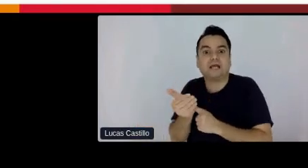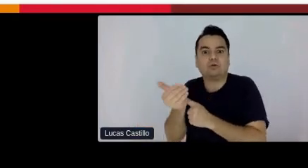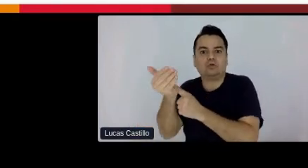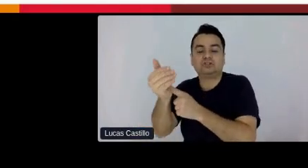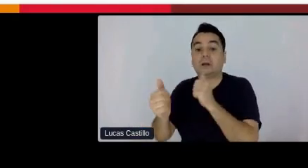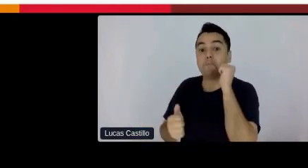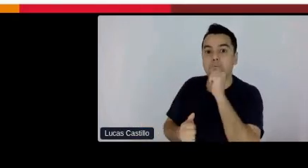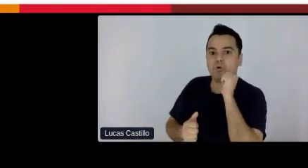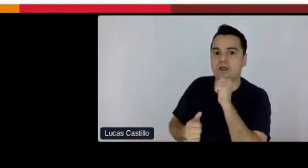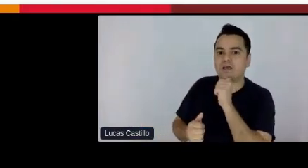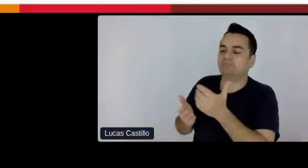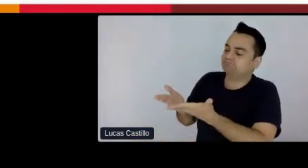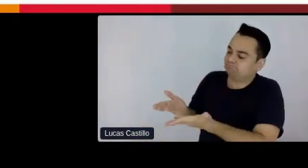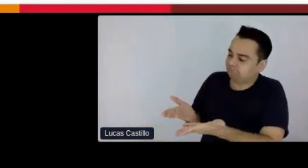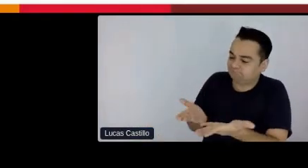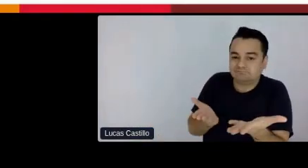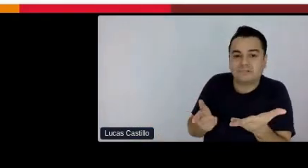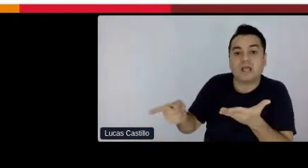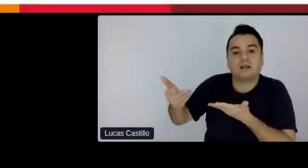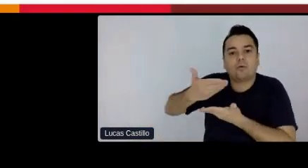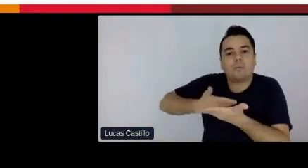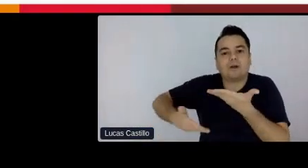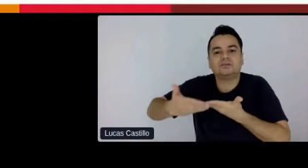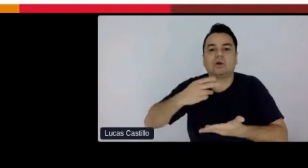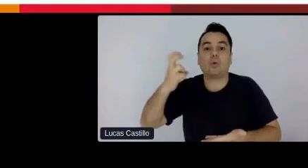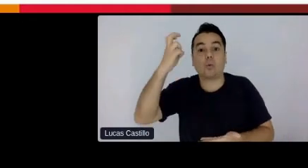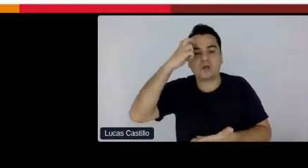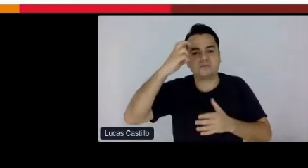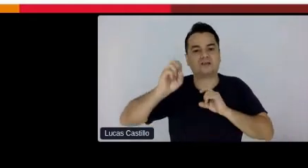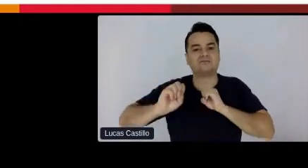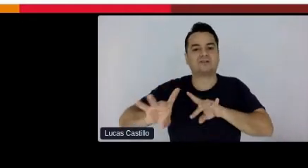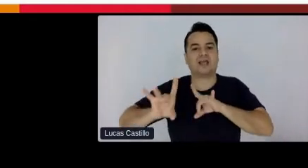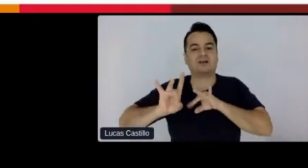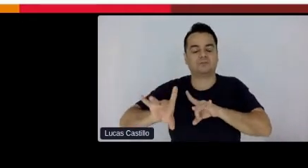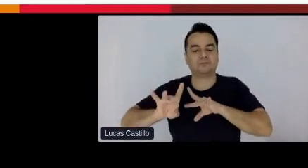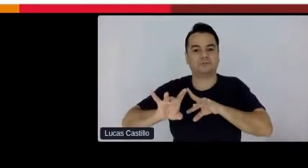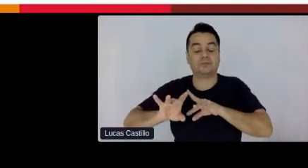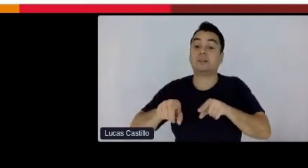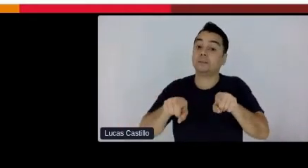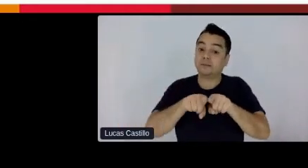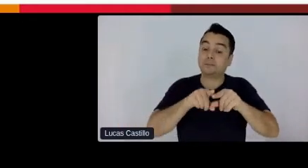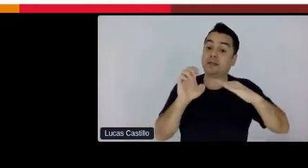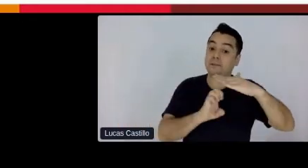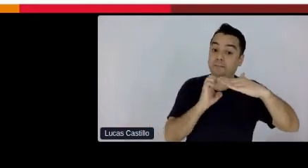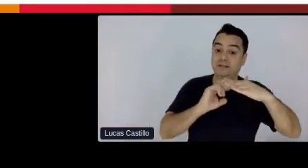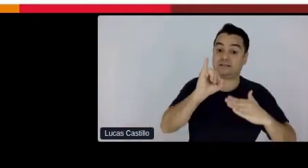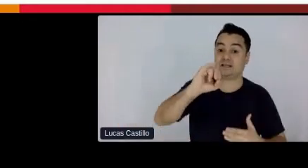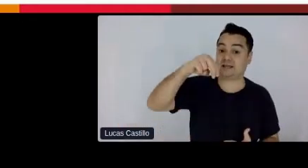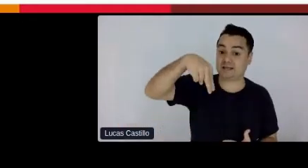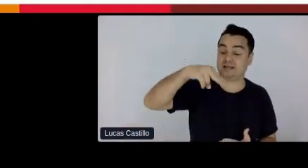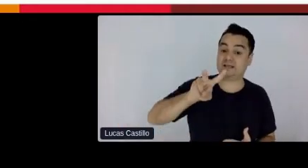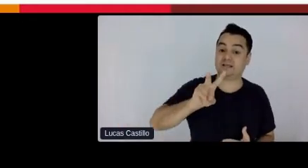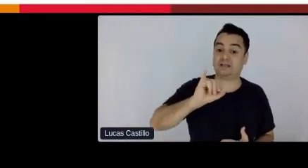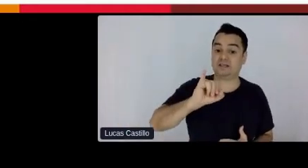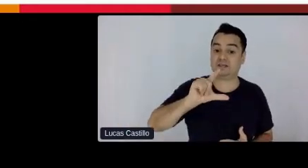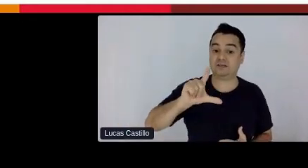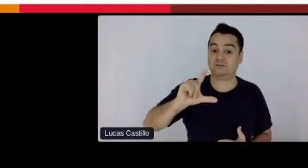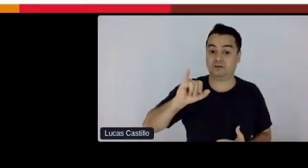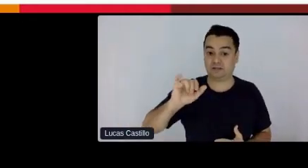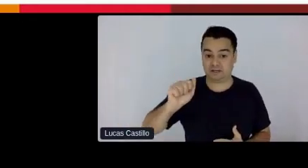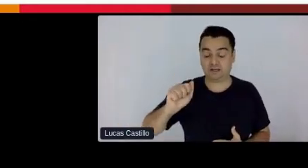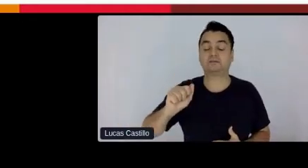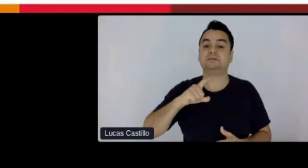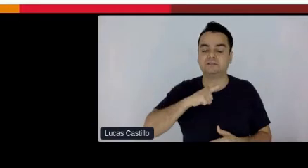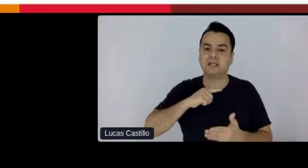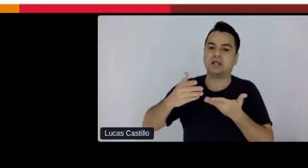onde a gente dá espaço para elas estarem compartilhando o conhecimento técnico. Na Envilha também rola muita comunicação interna sobre mulheres, roda